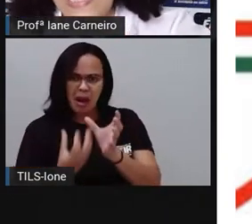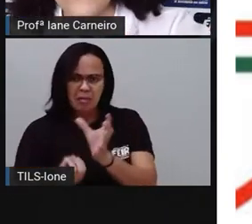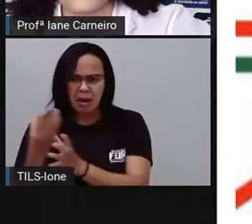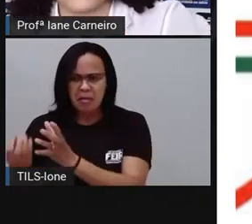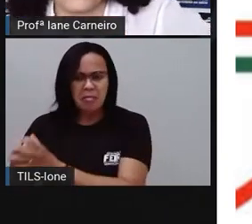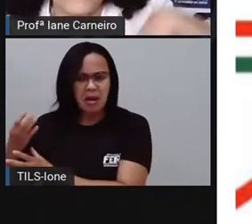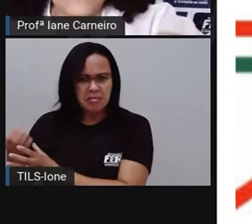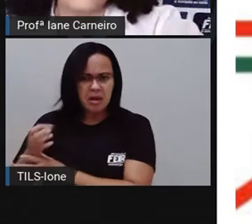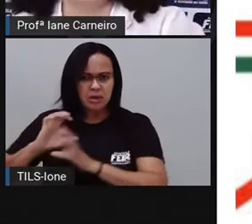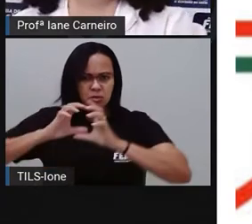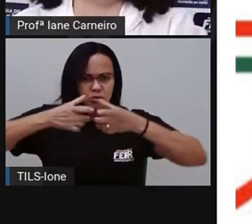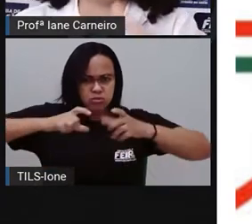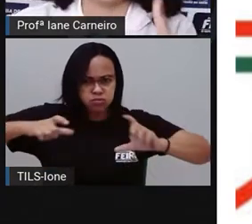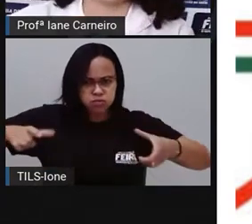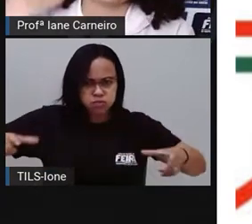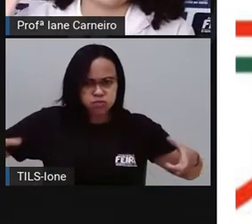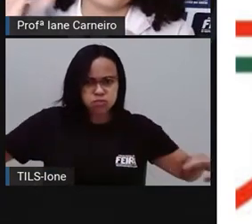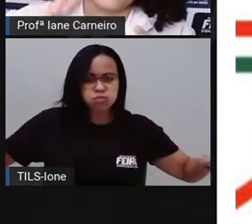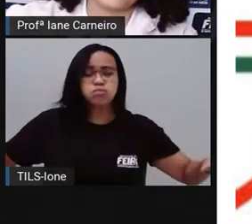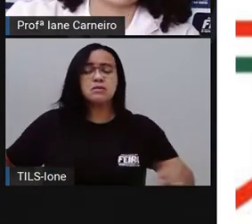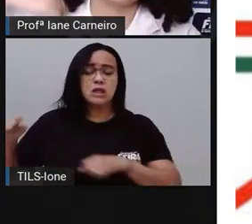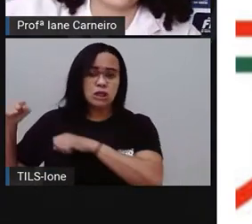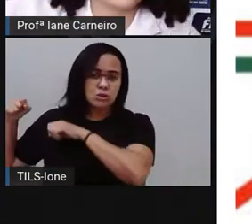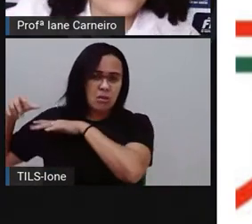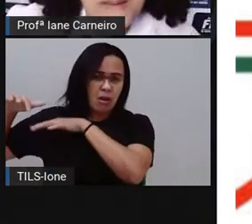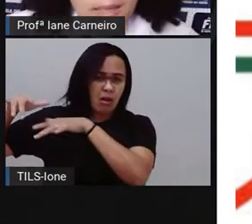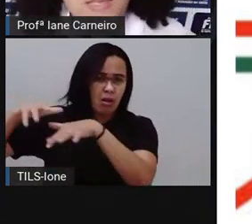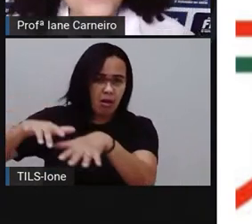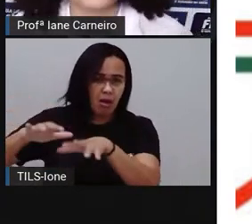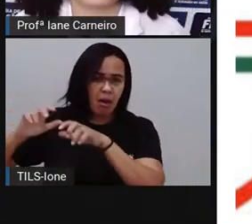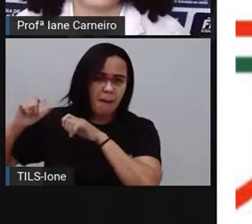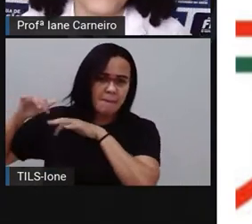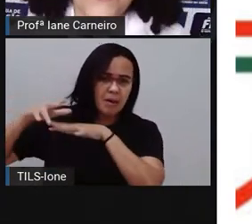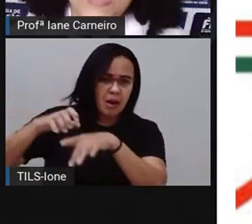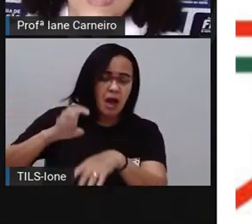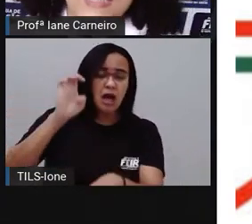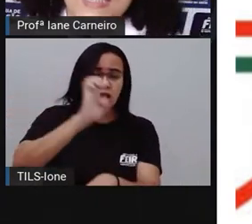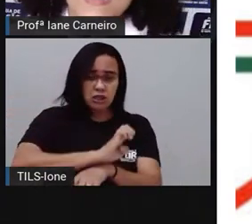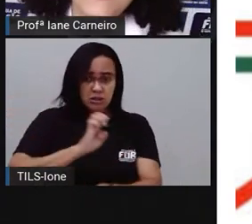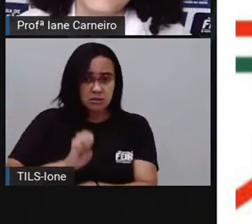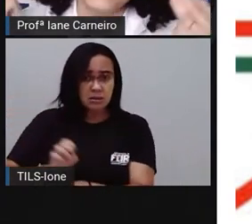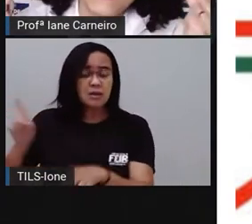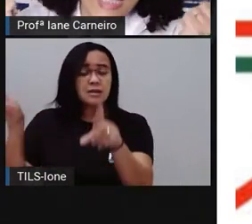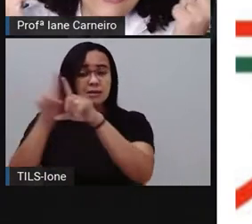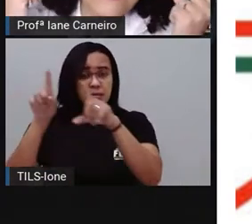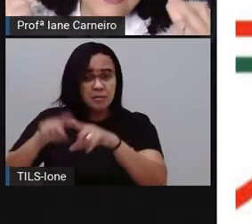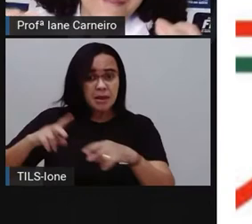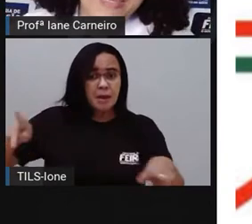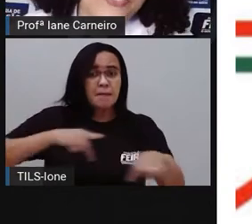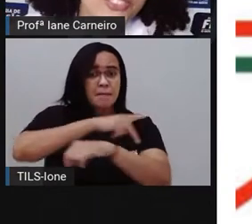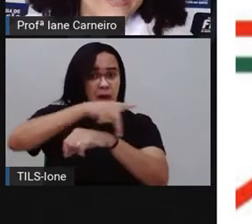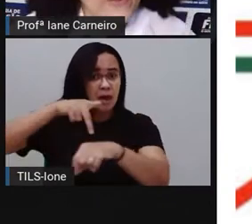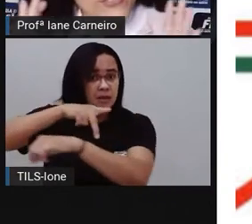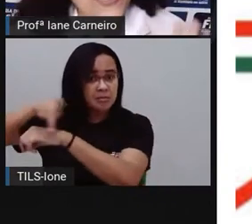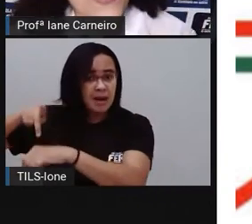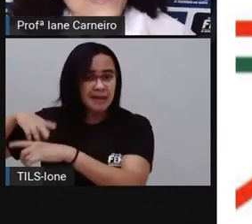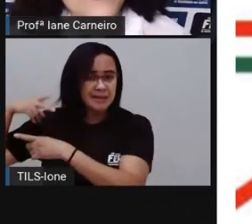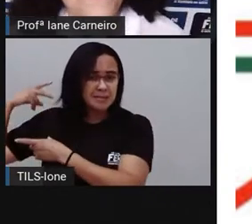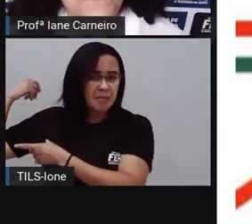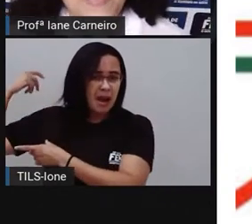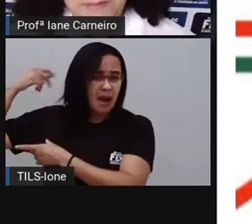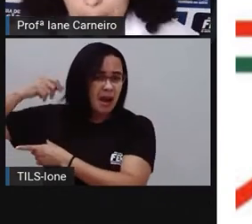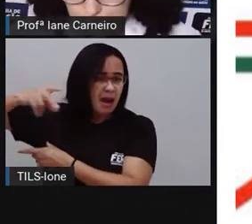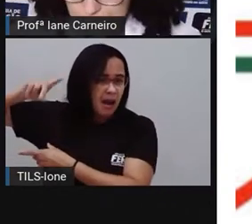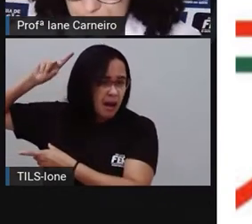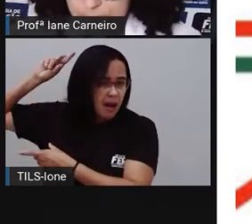outros estados para cá, né? Tem pessoas que vieram de outros países para viver em Feira de Santana, desde antigamente, né? Não é de agora,